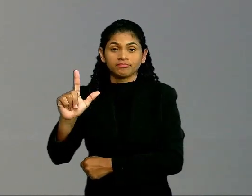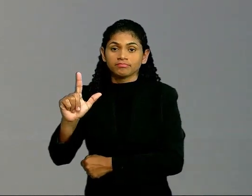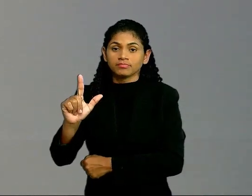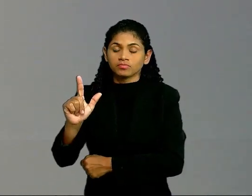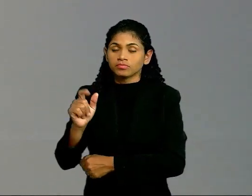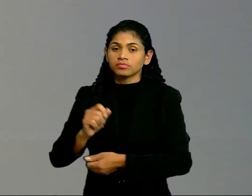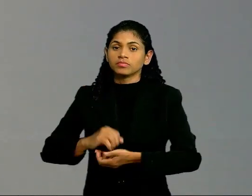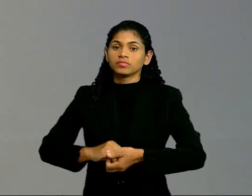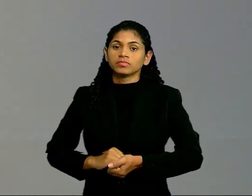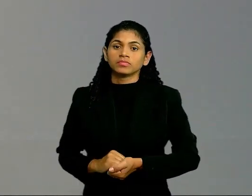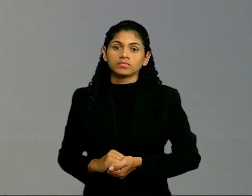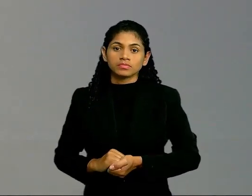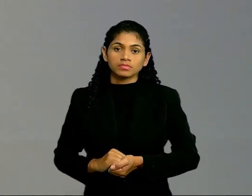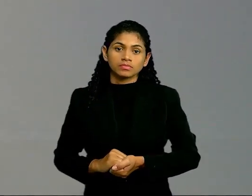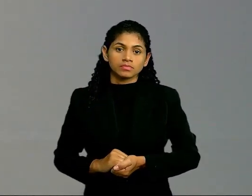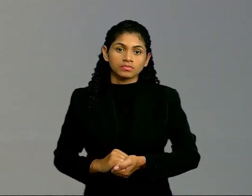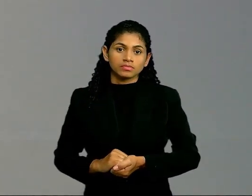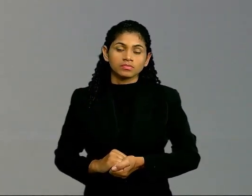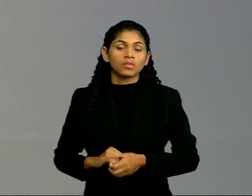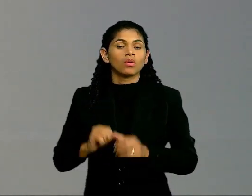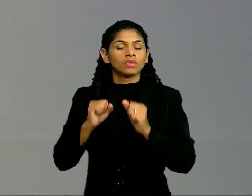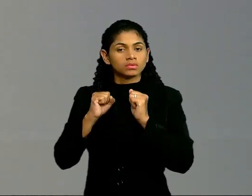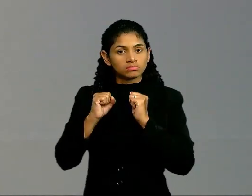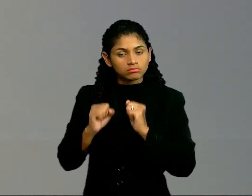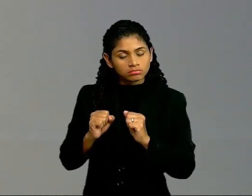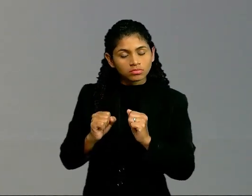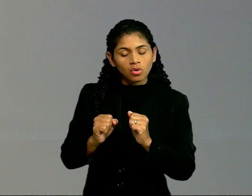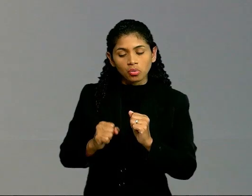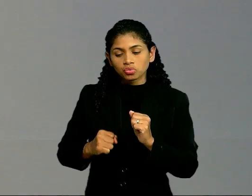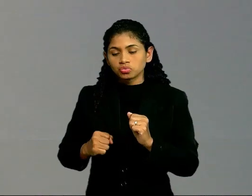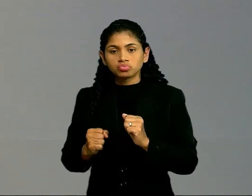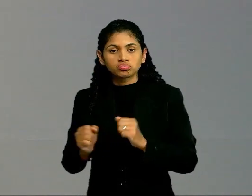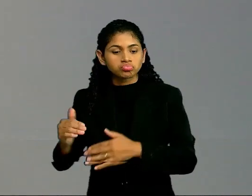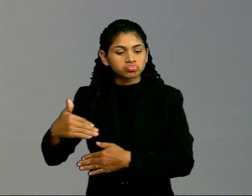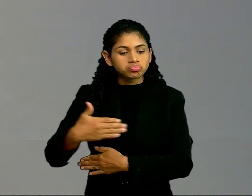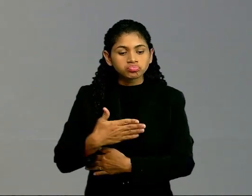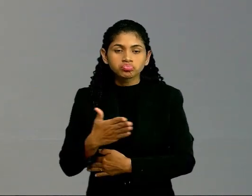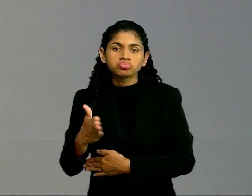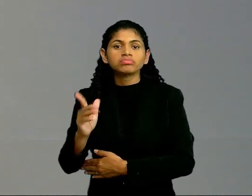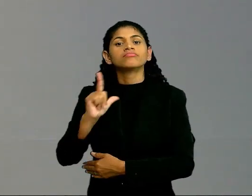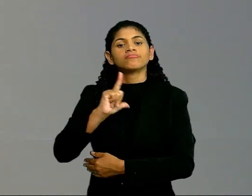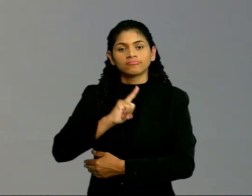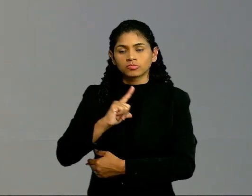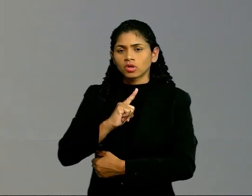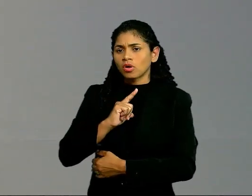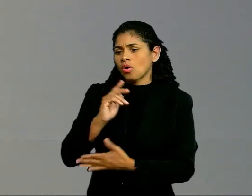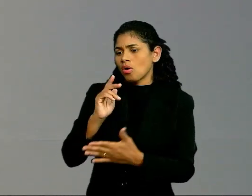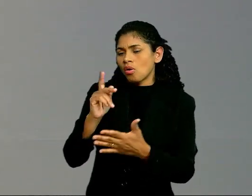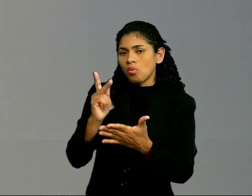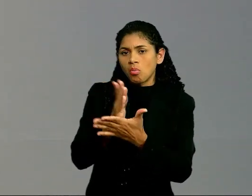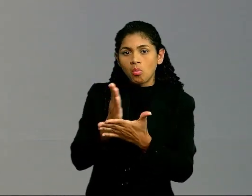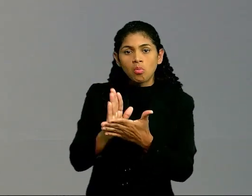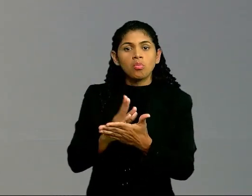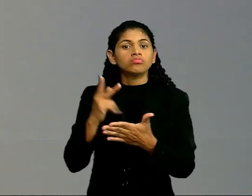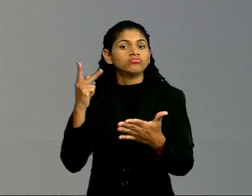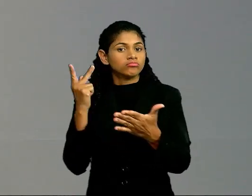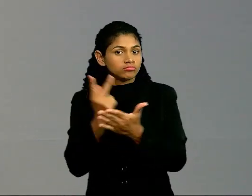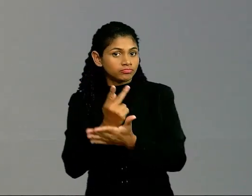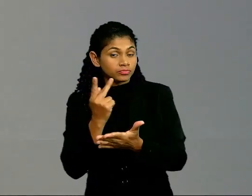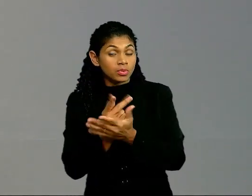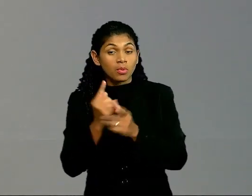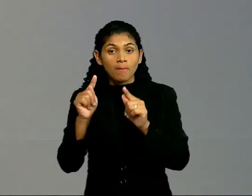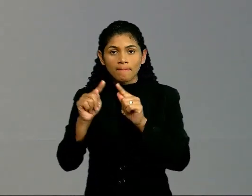somente de norma culta da língua portuguesa, eu posso passear, eu posso ter alguns desvios, mas mesmo assim apresentar um sentido